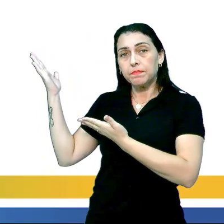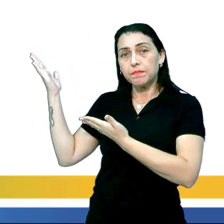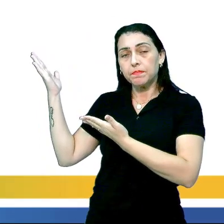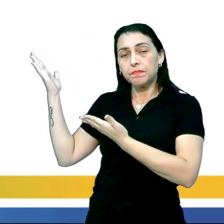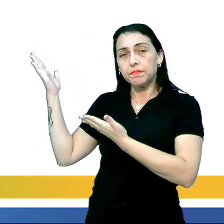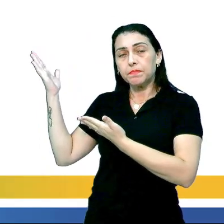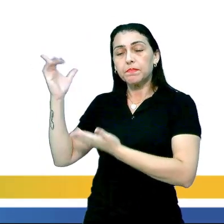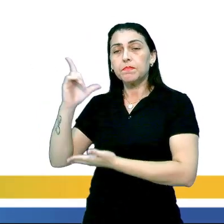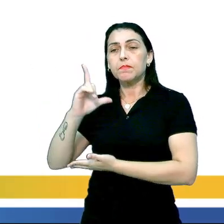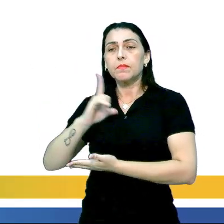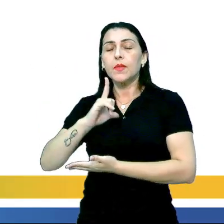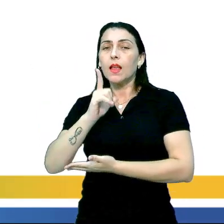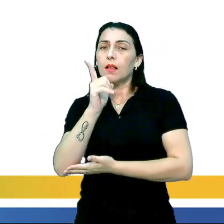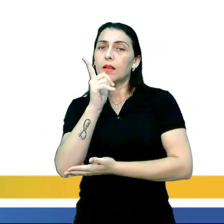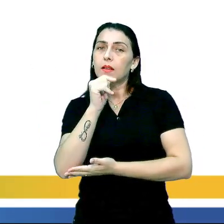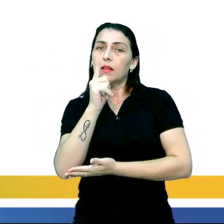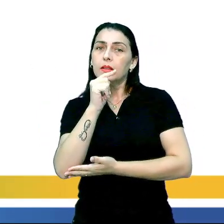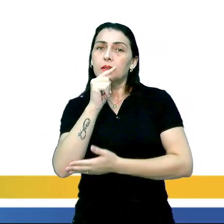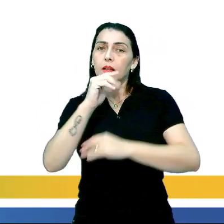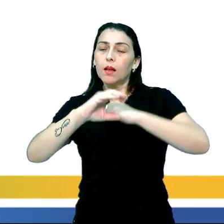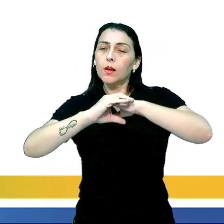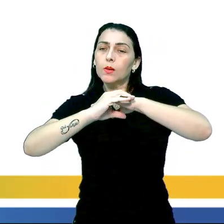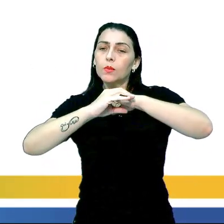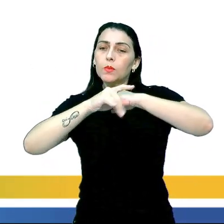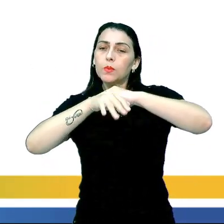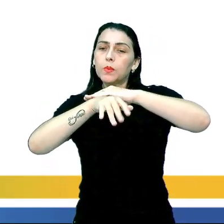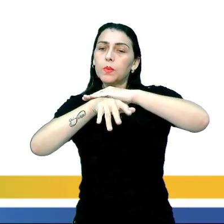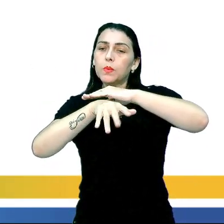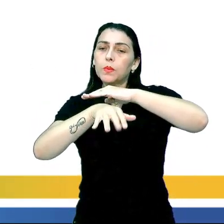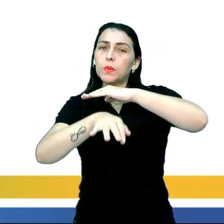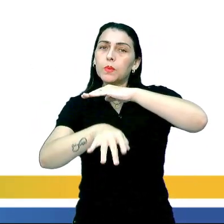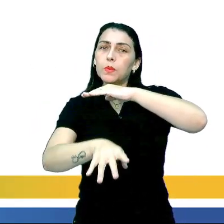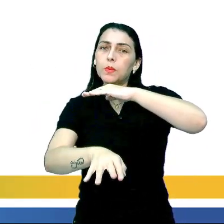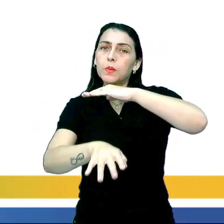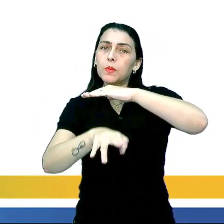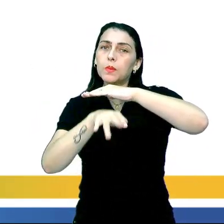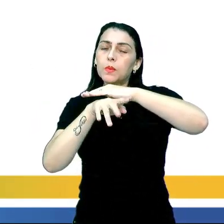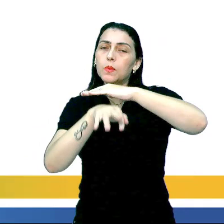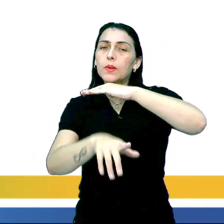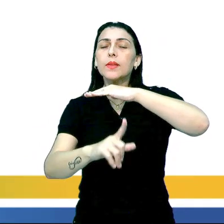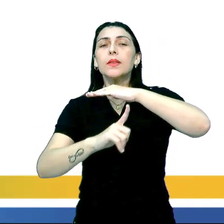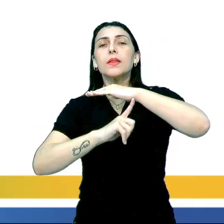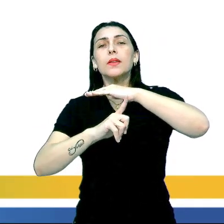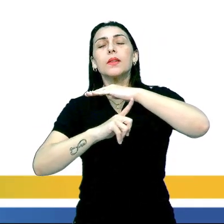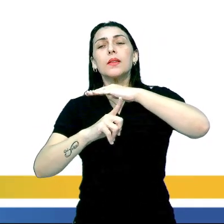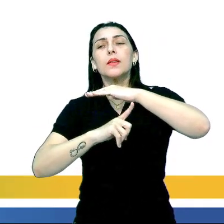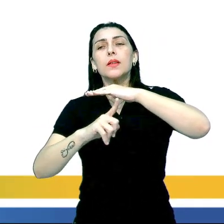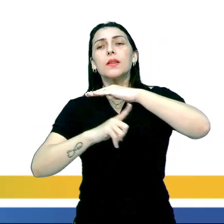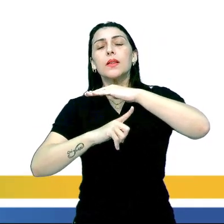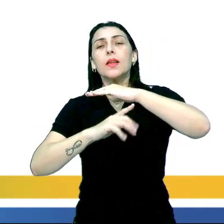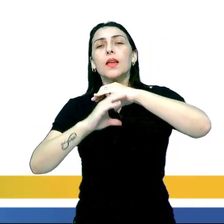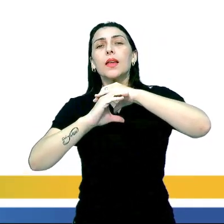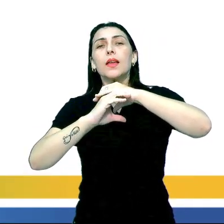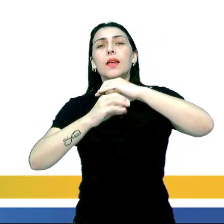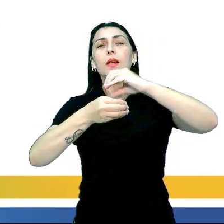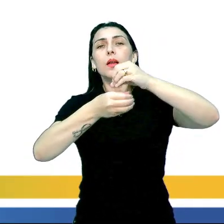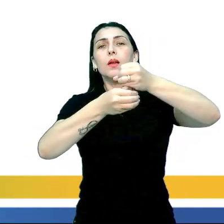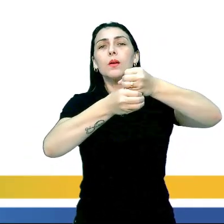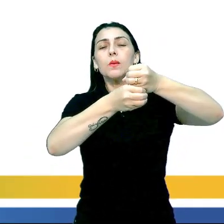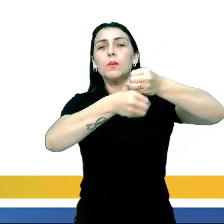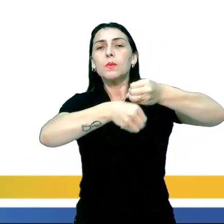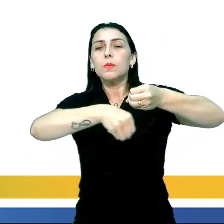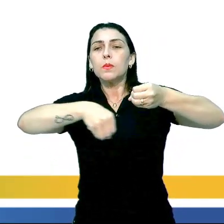interessante. A gente tem um curso de água e a gente tem, nesses cursos de água, a gente tem uma rede de esgoto que está